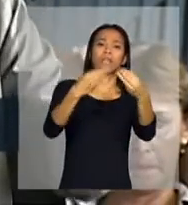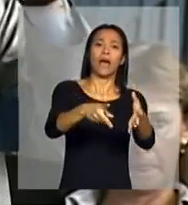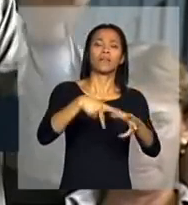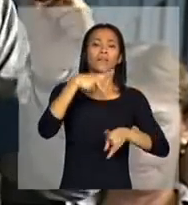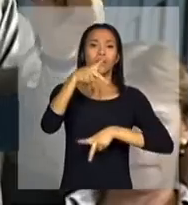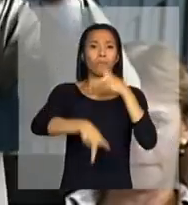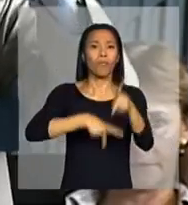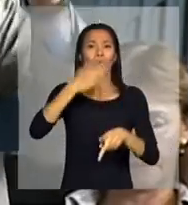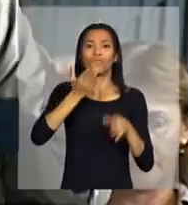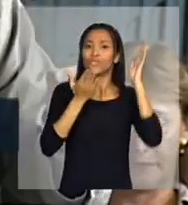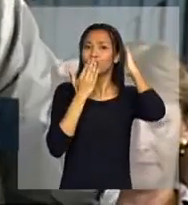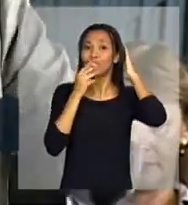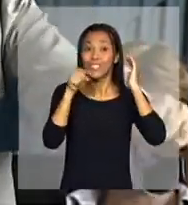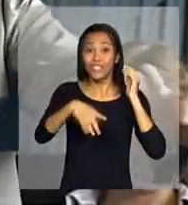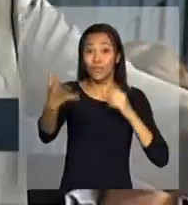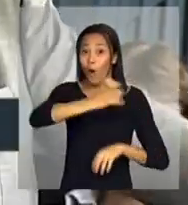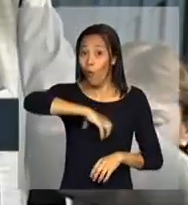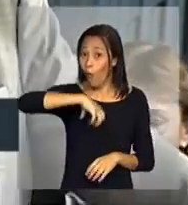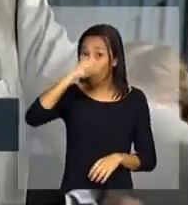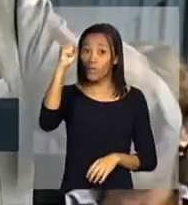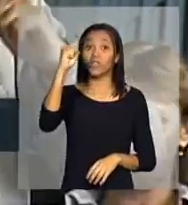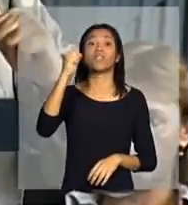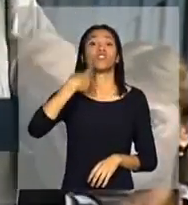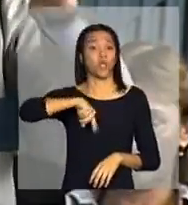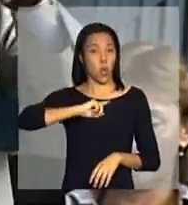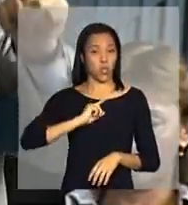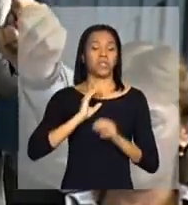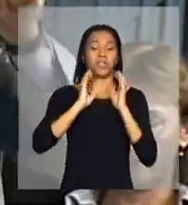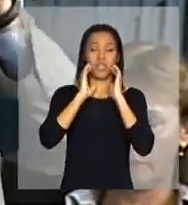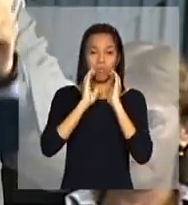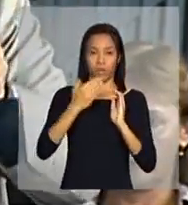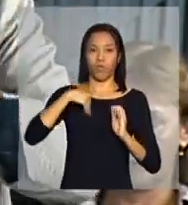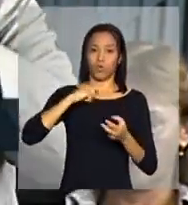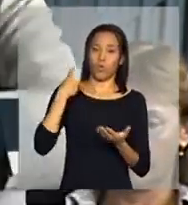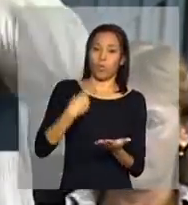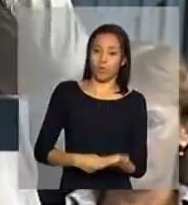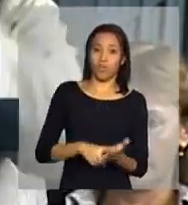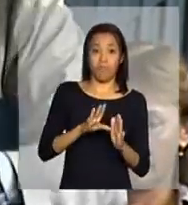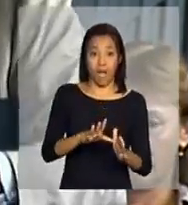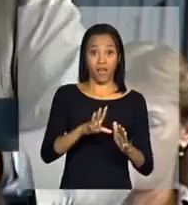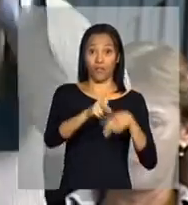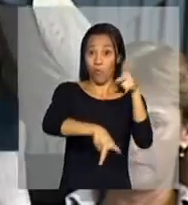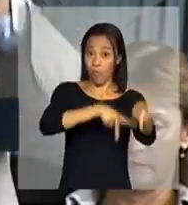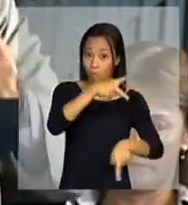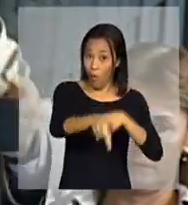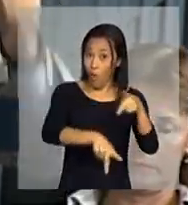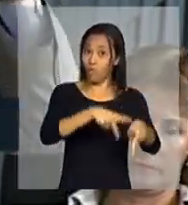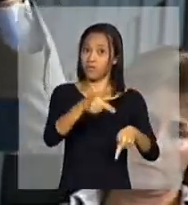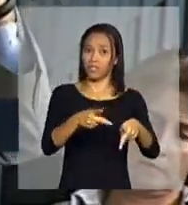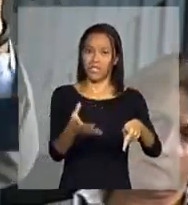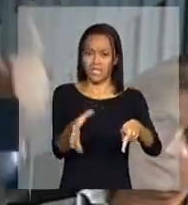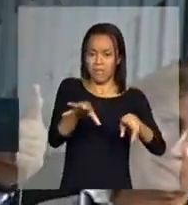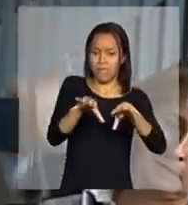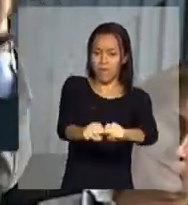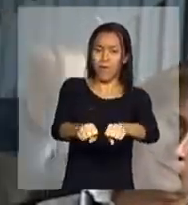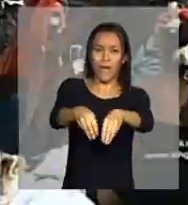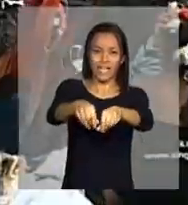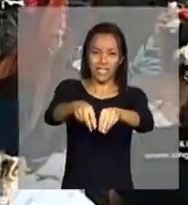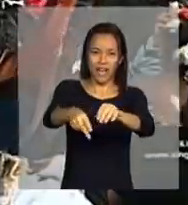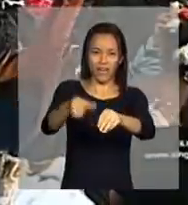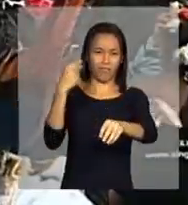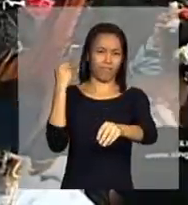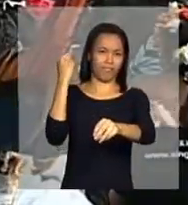foi um grande conquisto. Nós cumprimos o nosso dever, mas os povos indígenas tiveram um símbolo ao receberem esta área ao